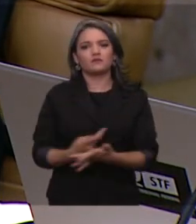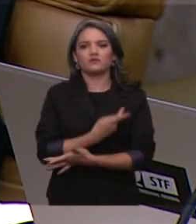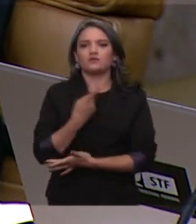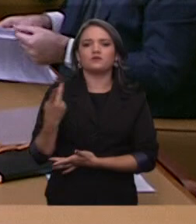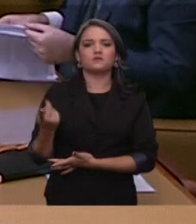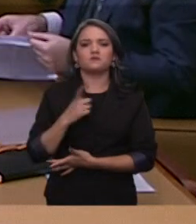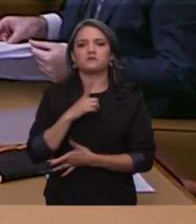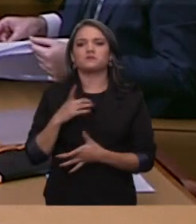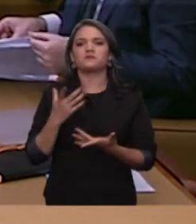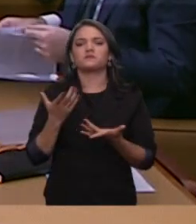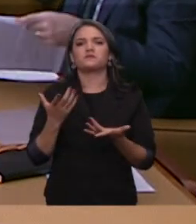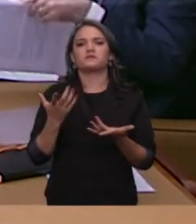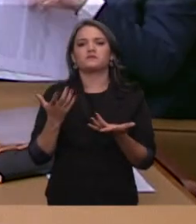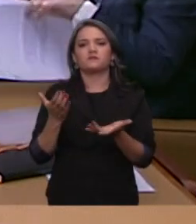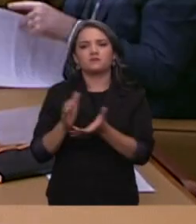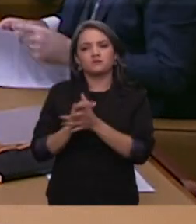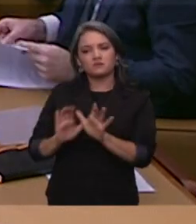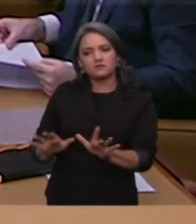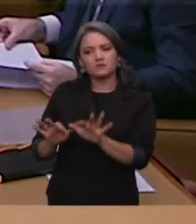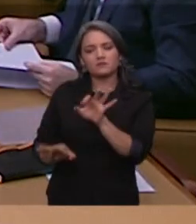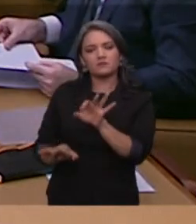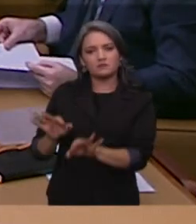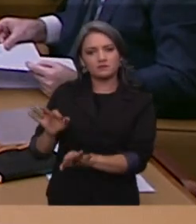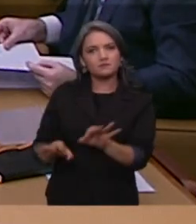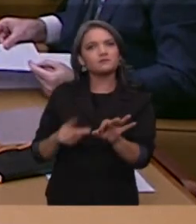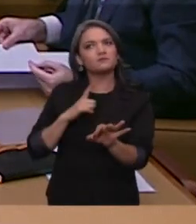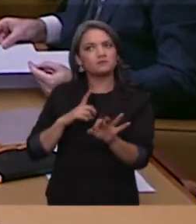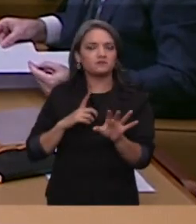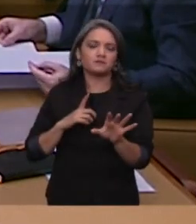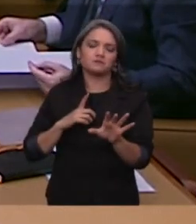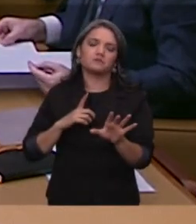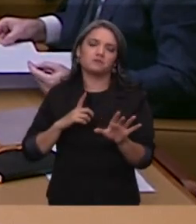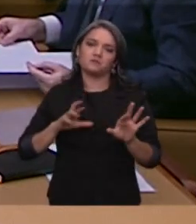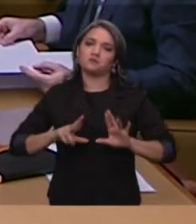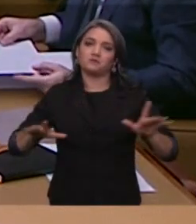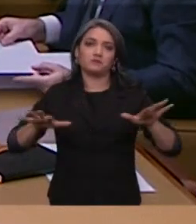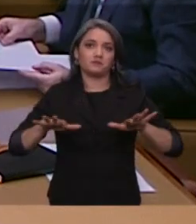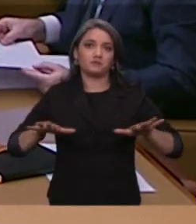como instituto autônomo e, neste caso, que acho que é o único ponto